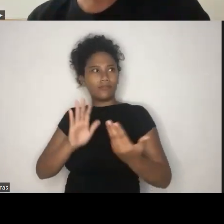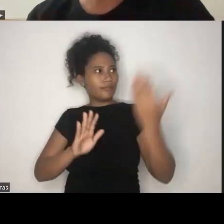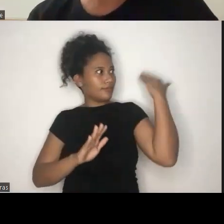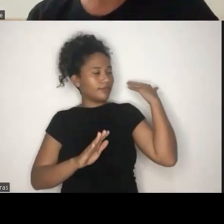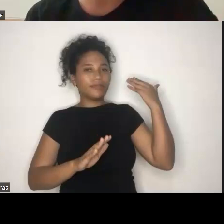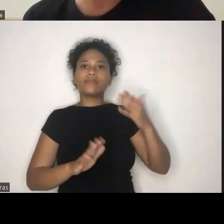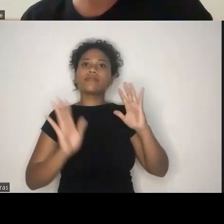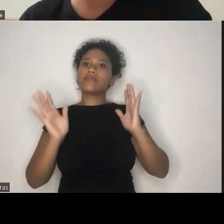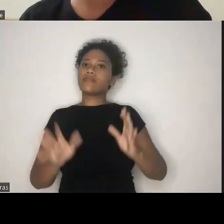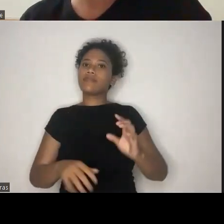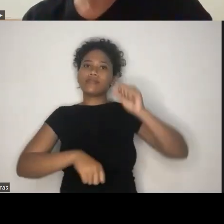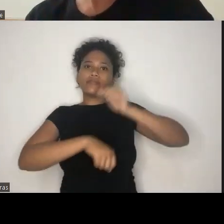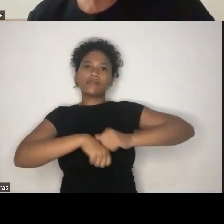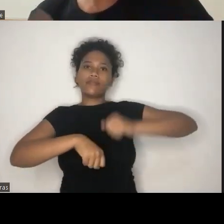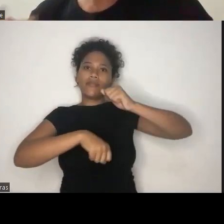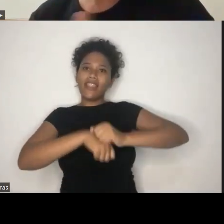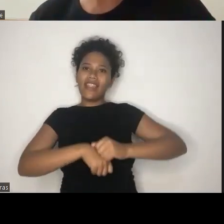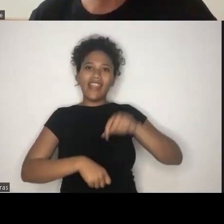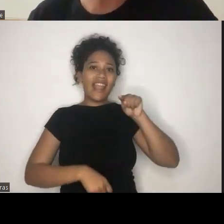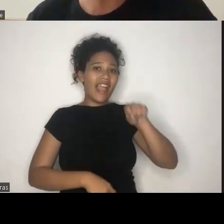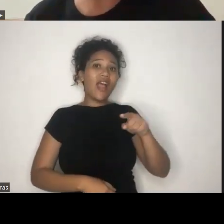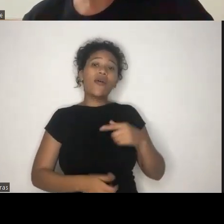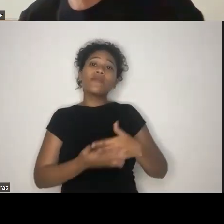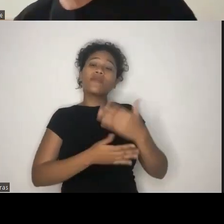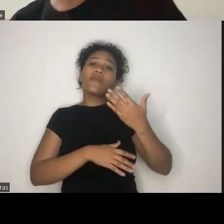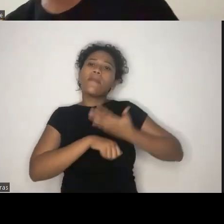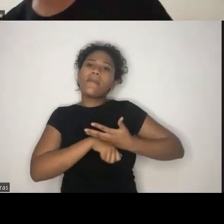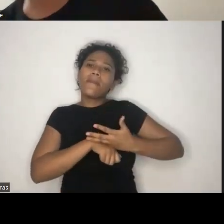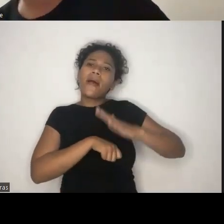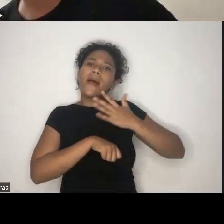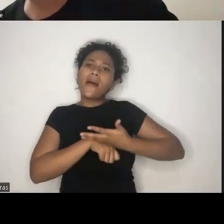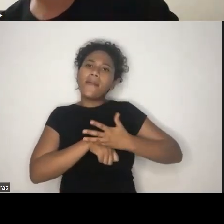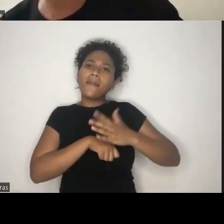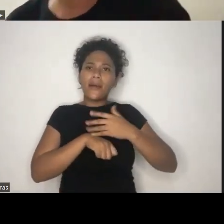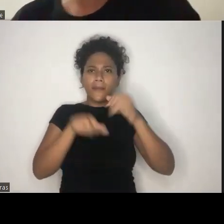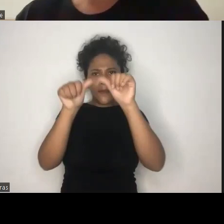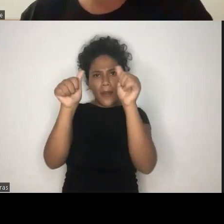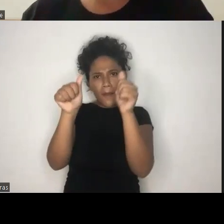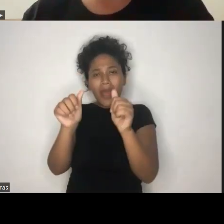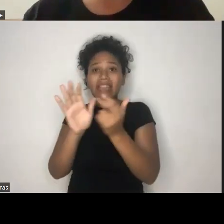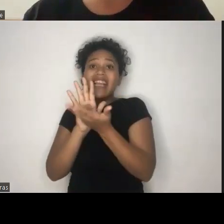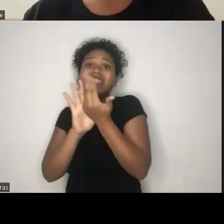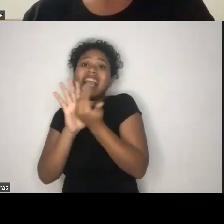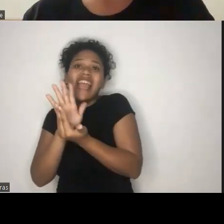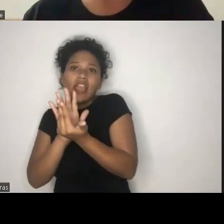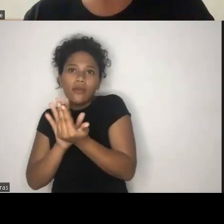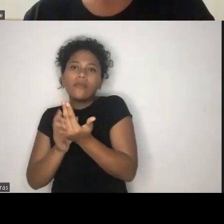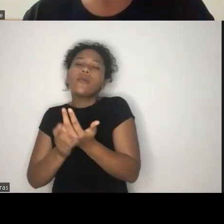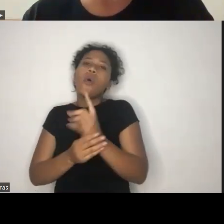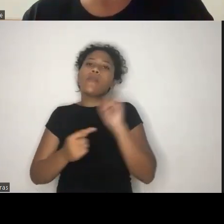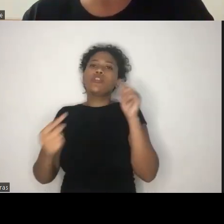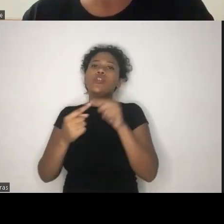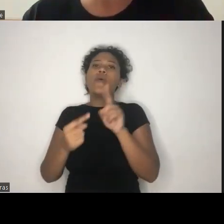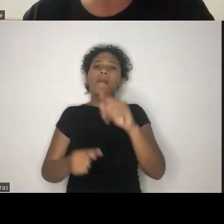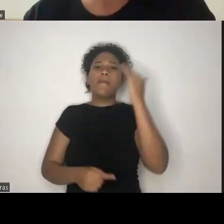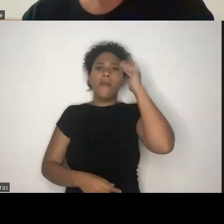já se materializava no início dos meus exercícios de volumetria de desenho Então o meu objetivo era entender